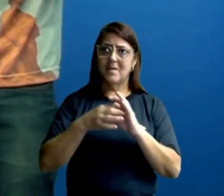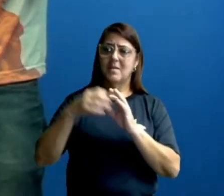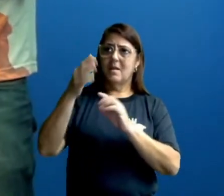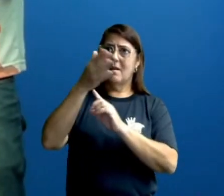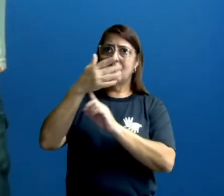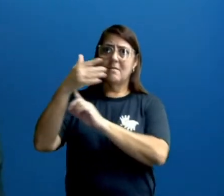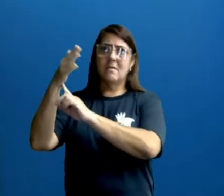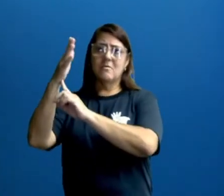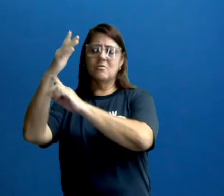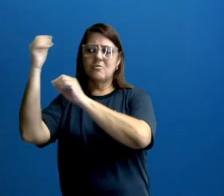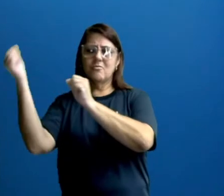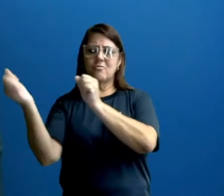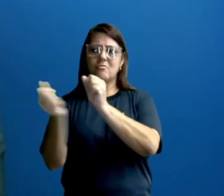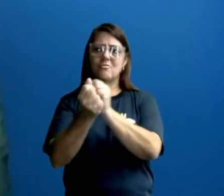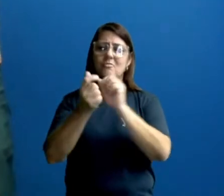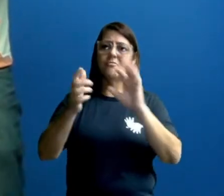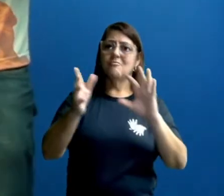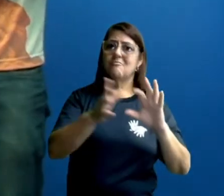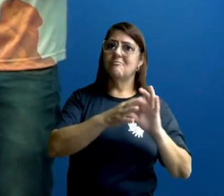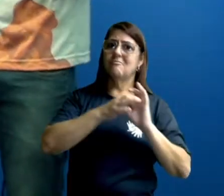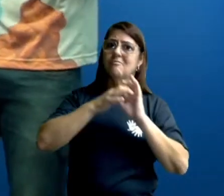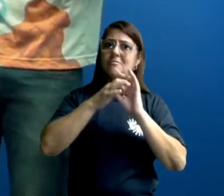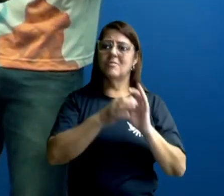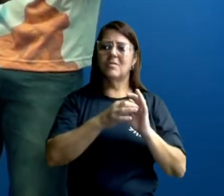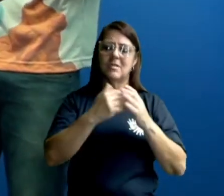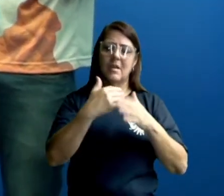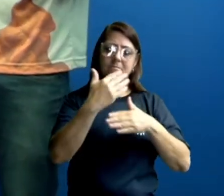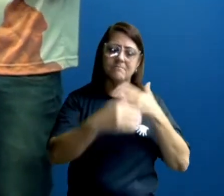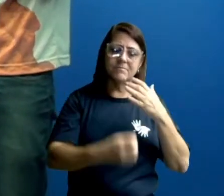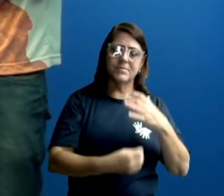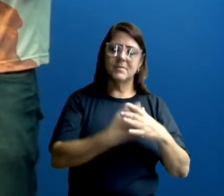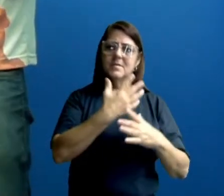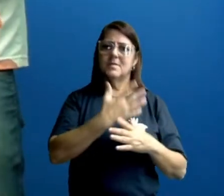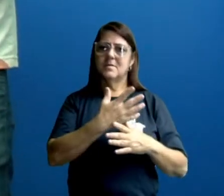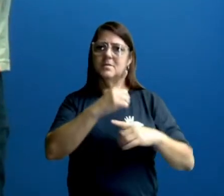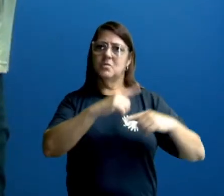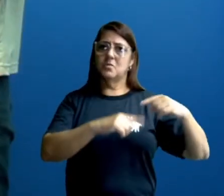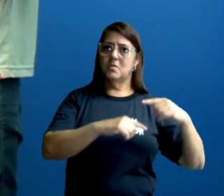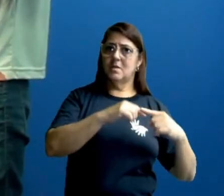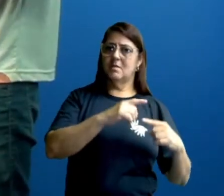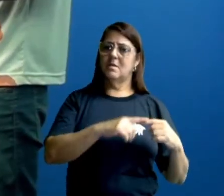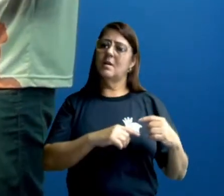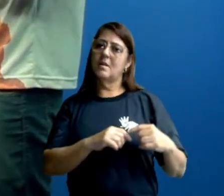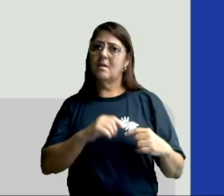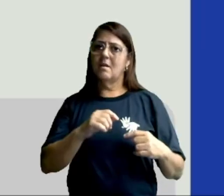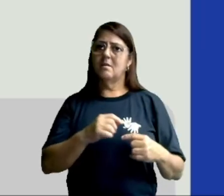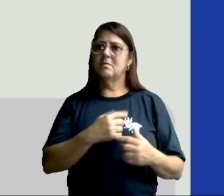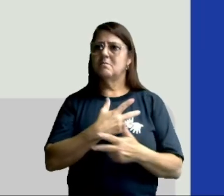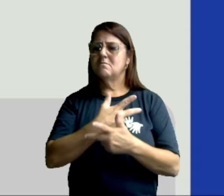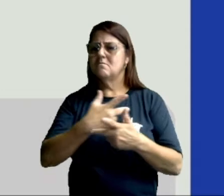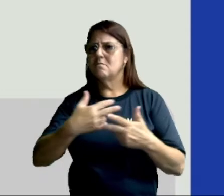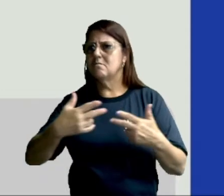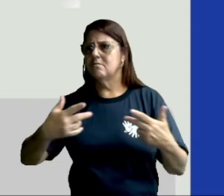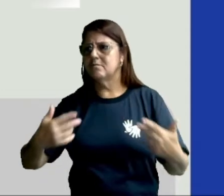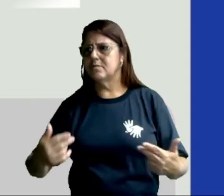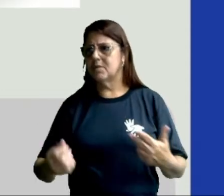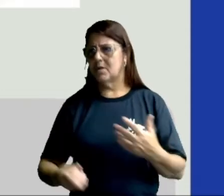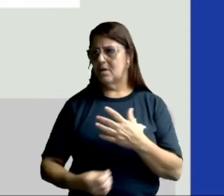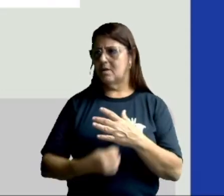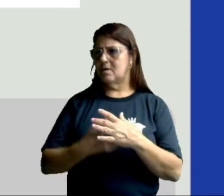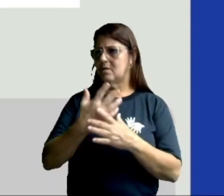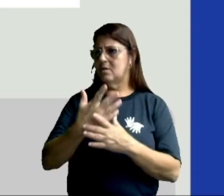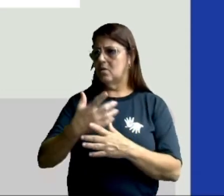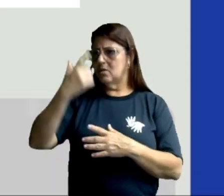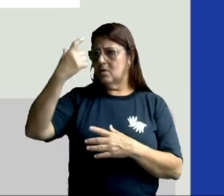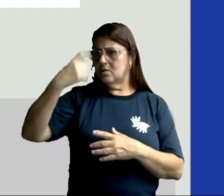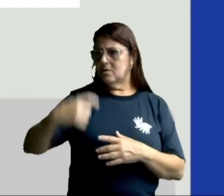dentro desse processo de produção desses materiais, tá certo? Muitas são as criações dos